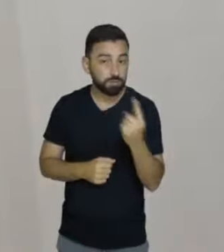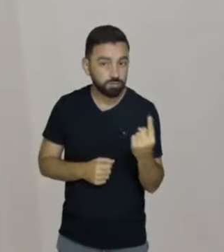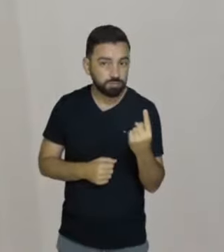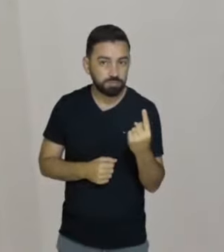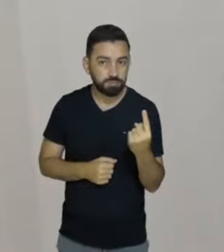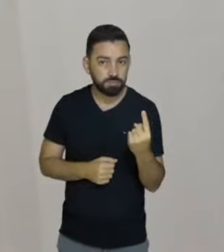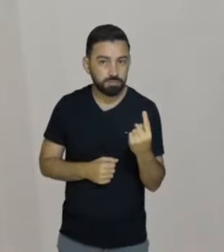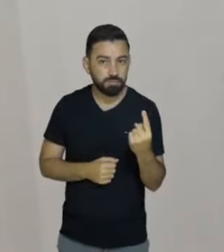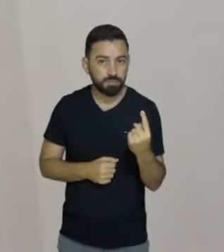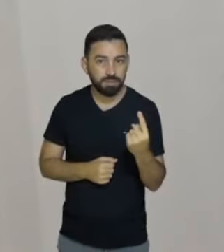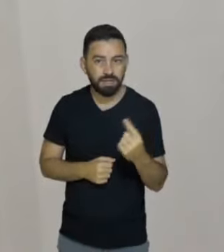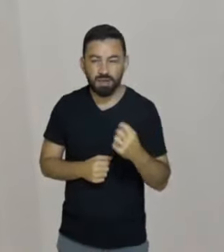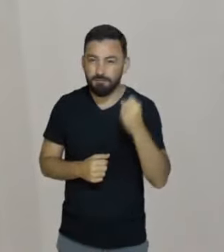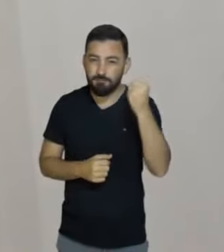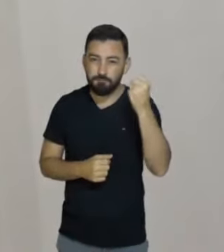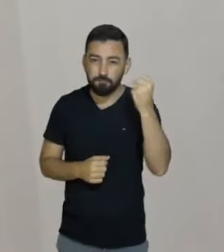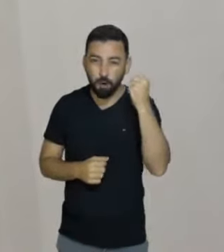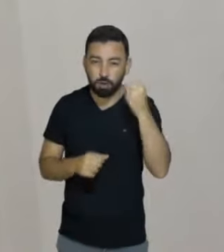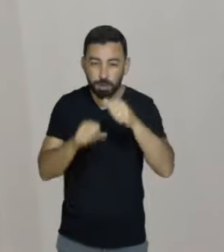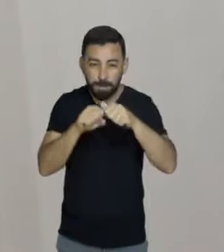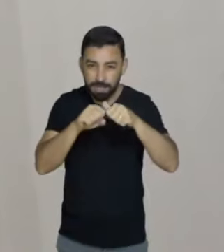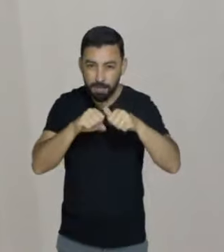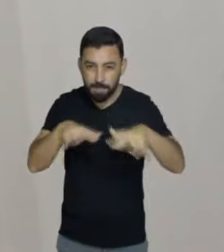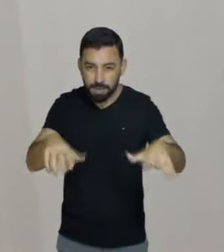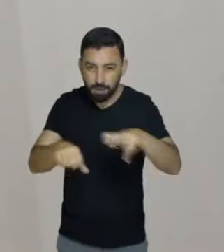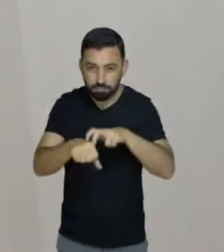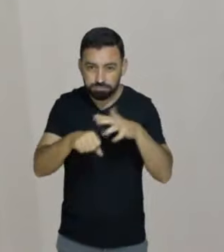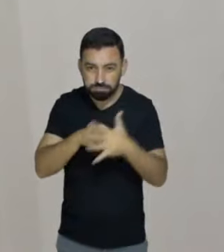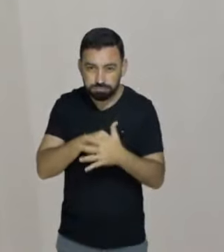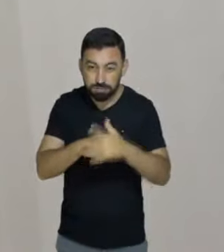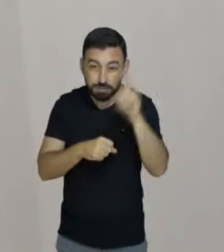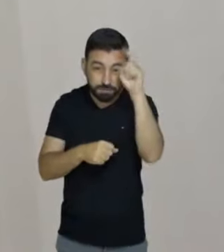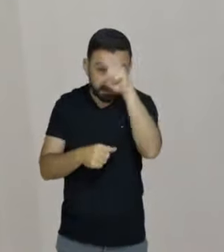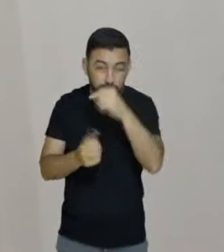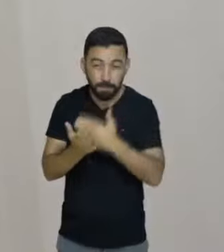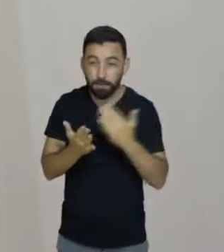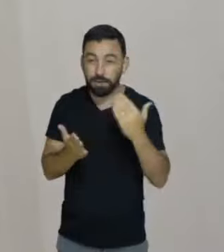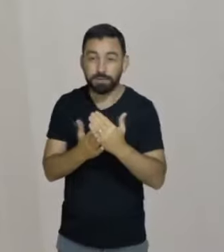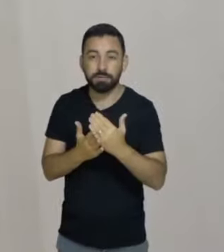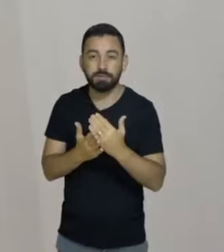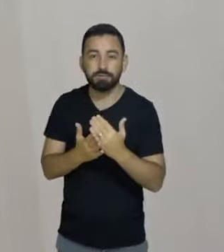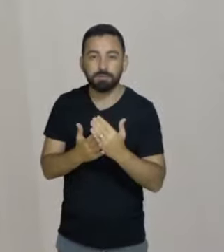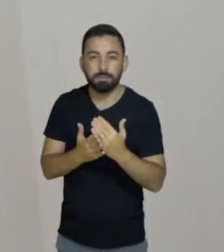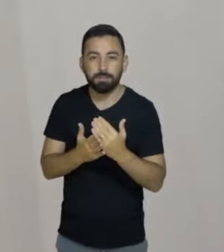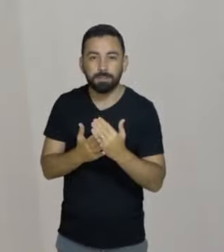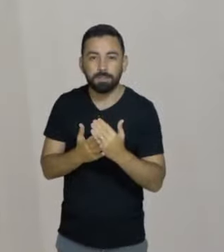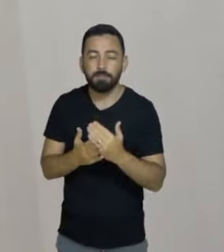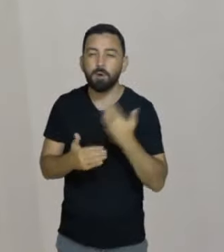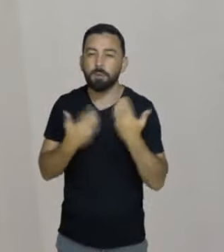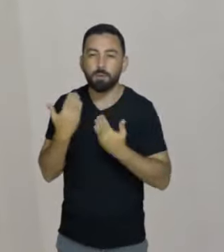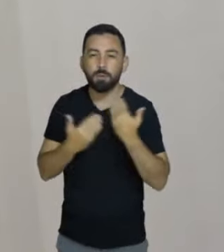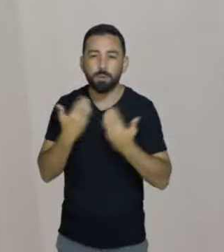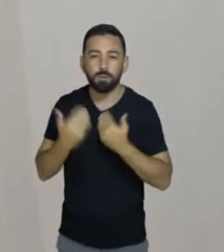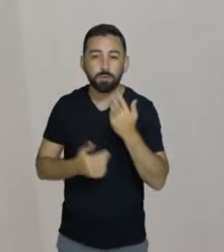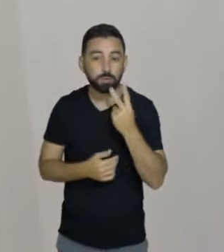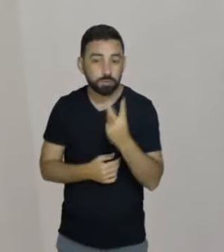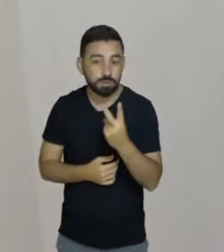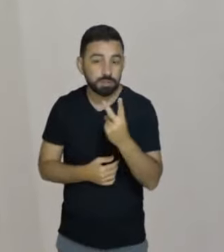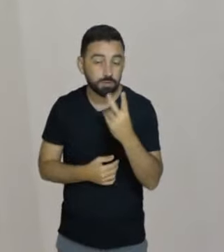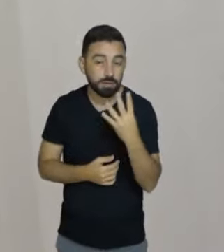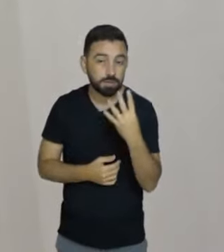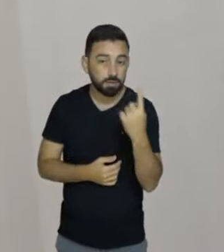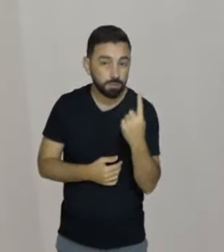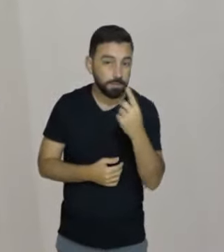no forte da pandemia, no forte da dificuldade da Covid, faleceu 241